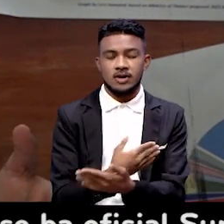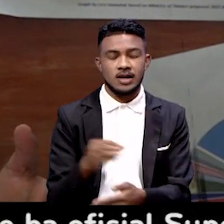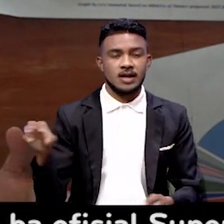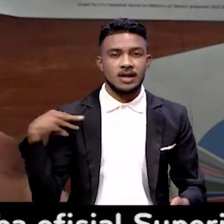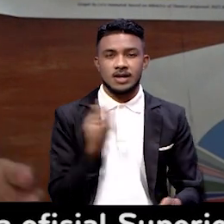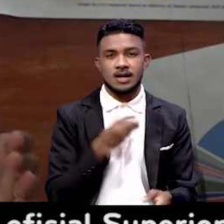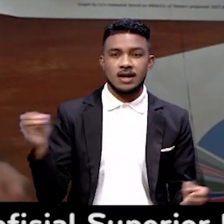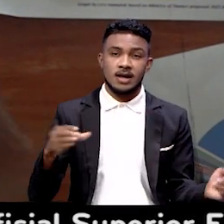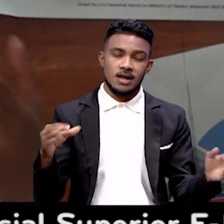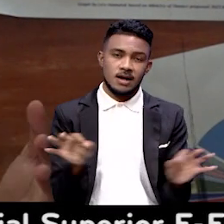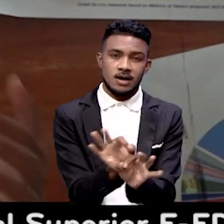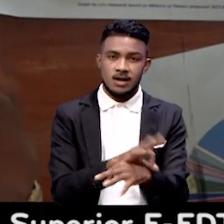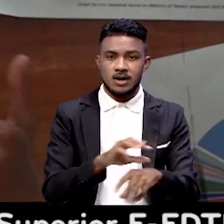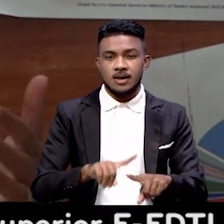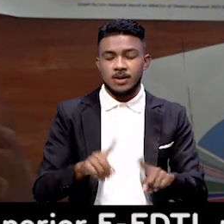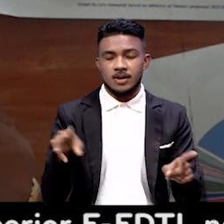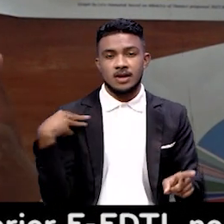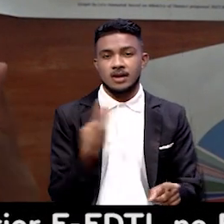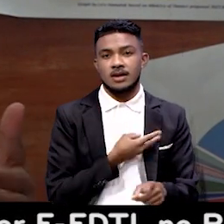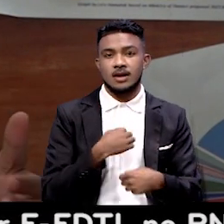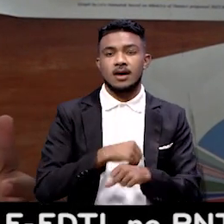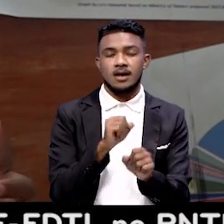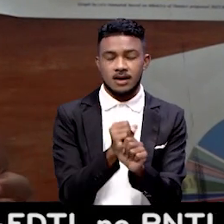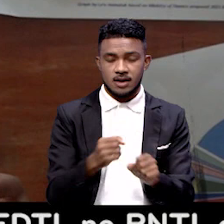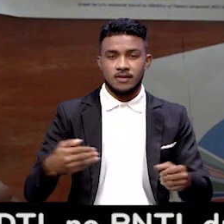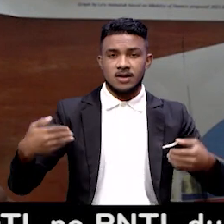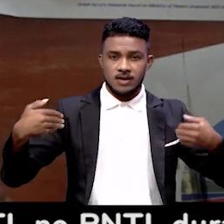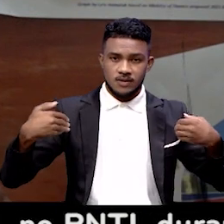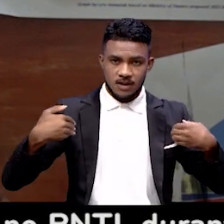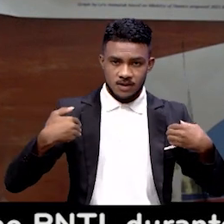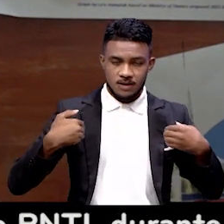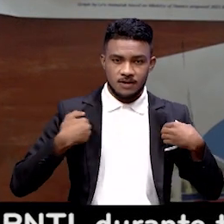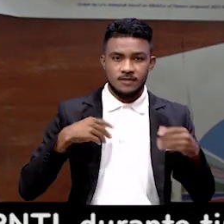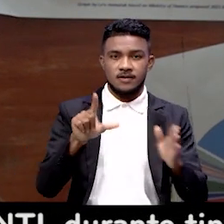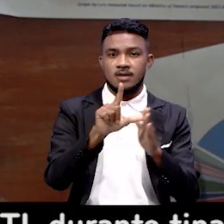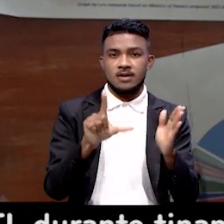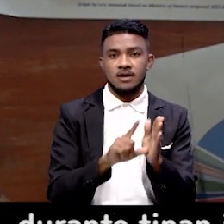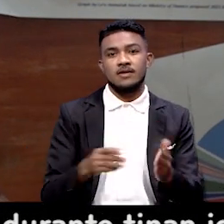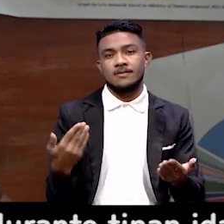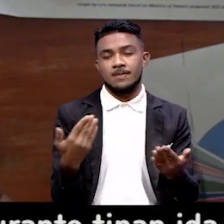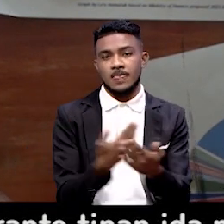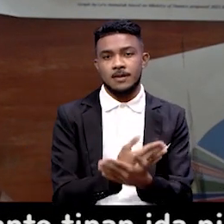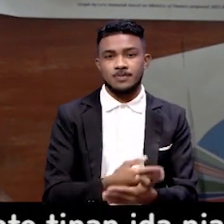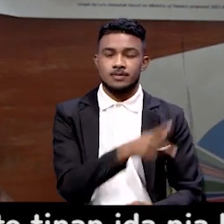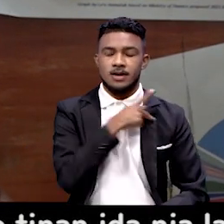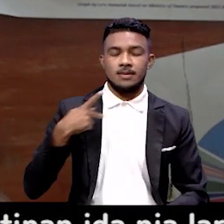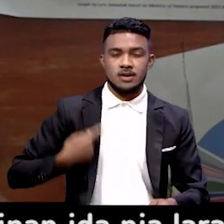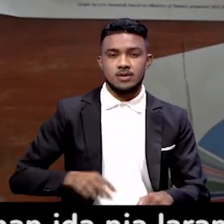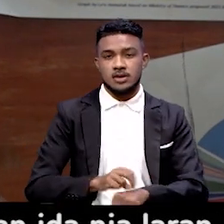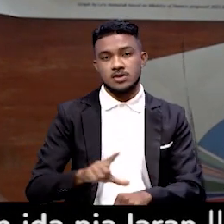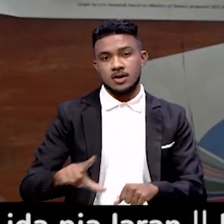confusão mos. Então dia kliu bala hamutu ami ia susi tam finalis ami tama su pisau mos. Ba ia Parlamento Nasional la tu hare di